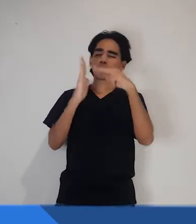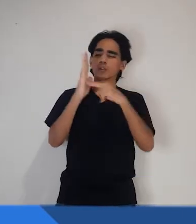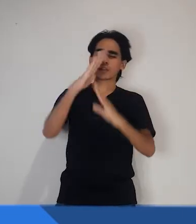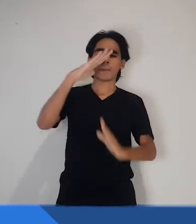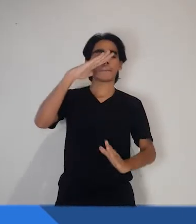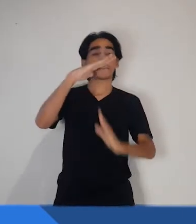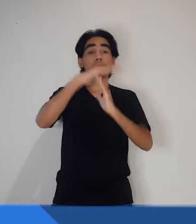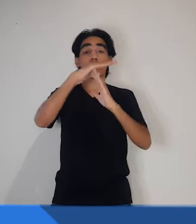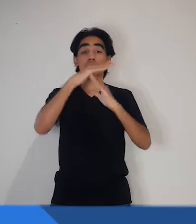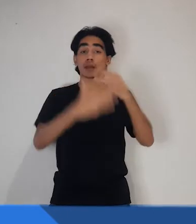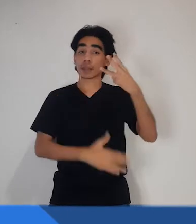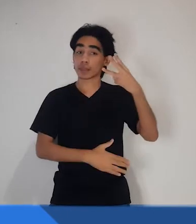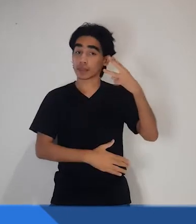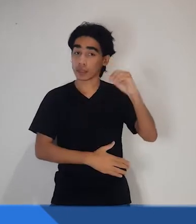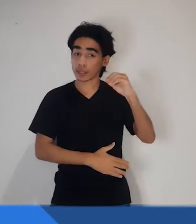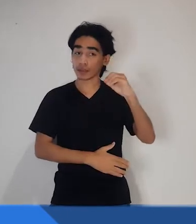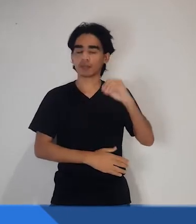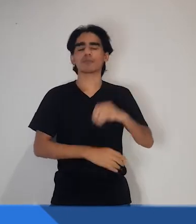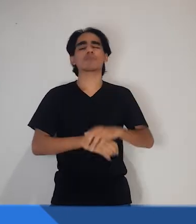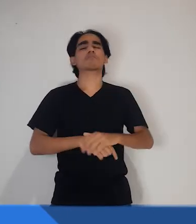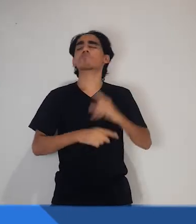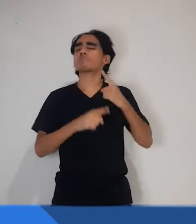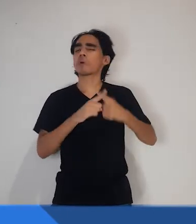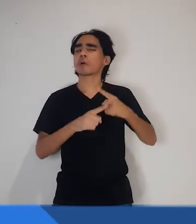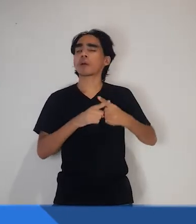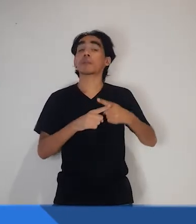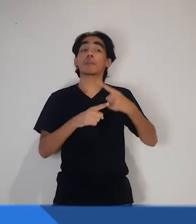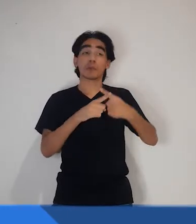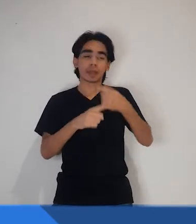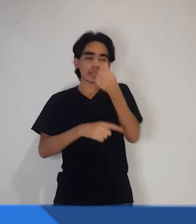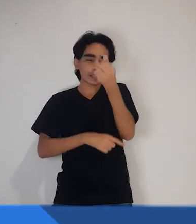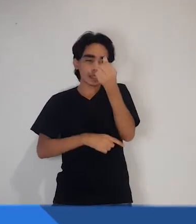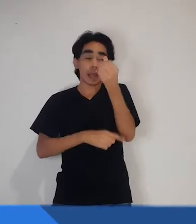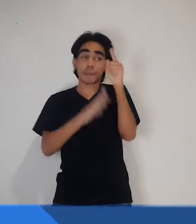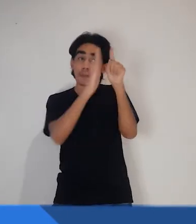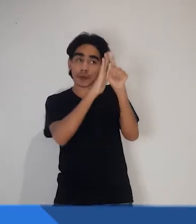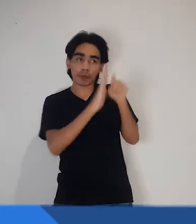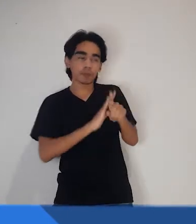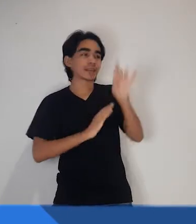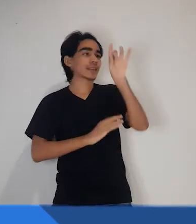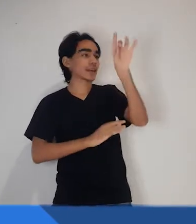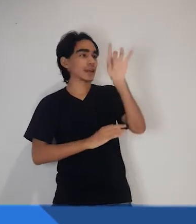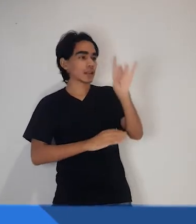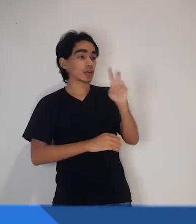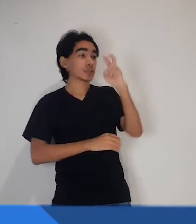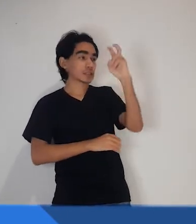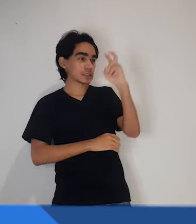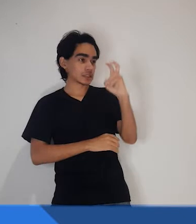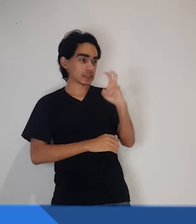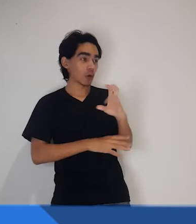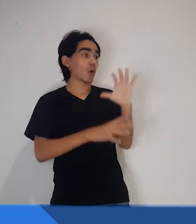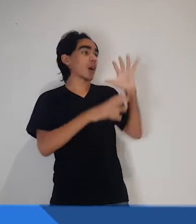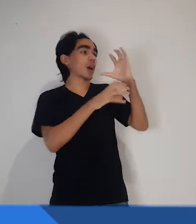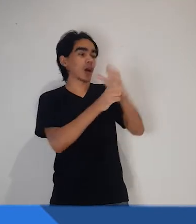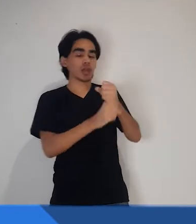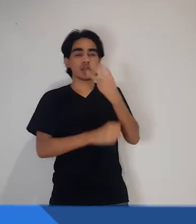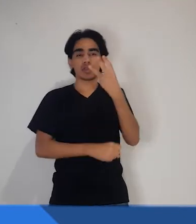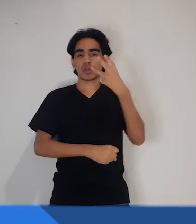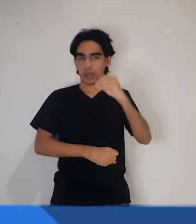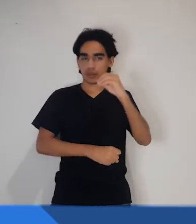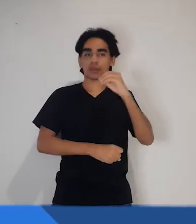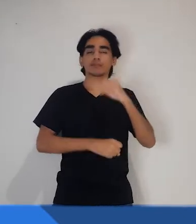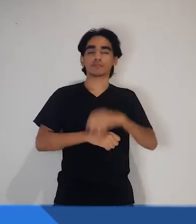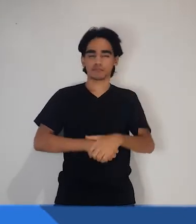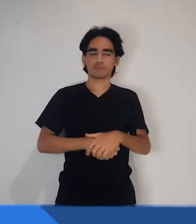máxima 30 pontos. Por quê? Porque são 6 questões e cada uma vai valer 5 pontos. Daqui a pouco eu vou mostrar para vocês como